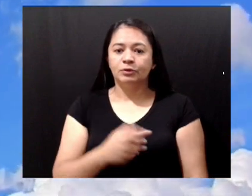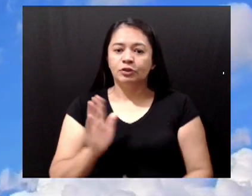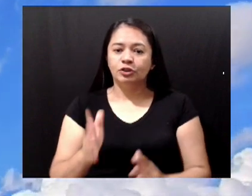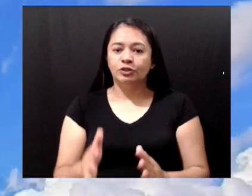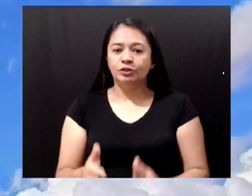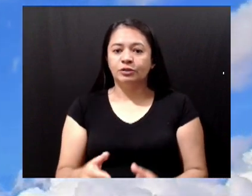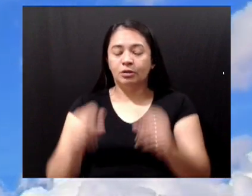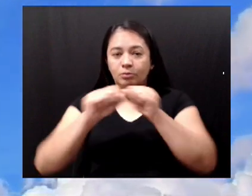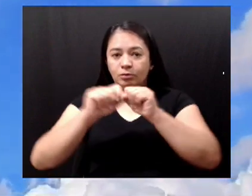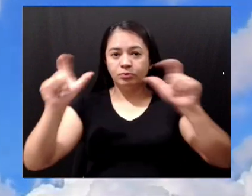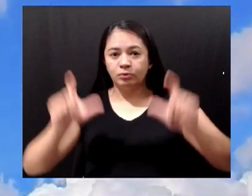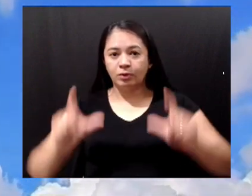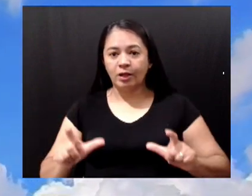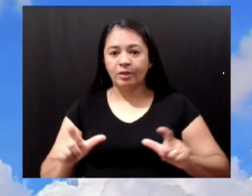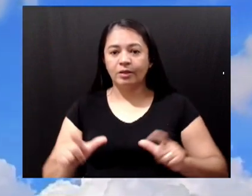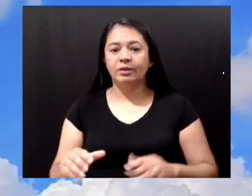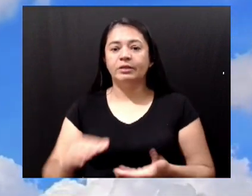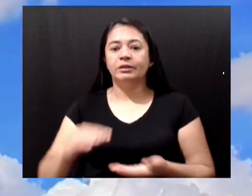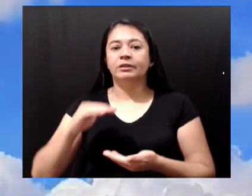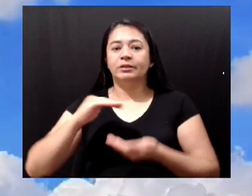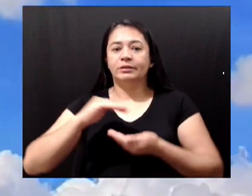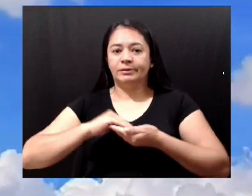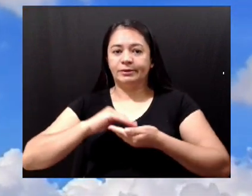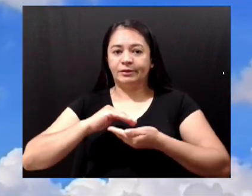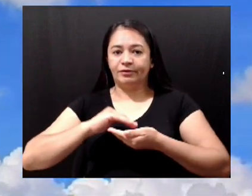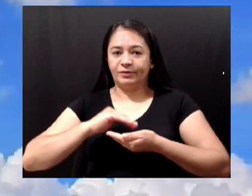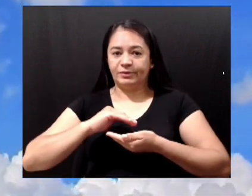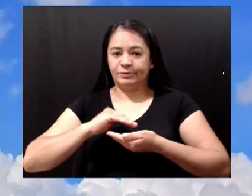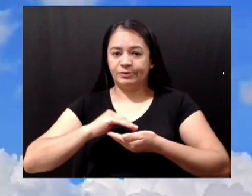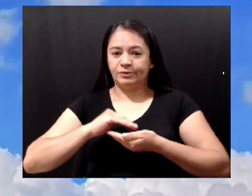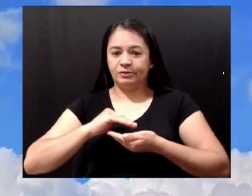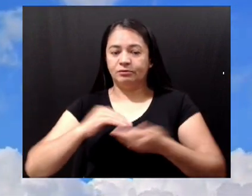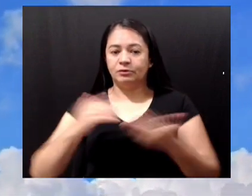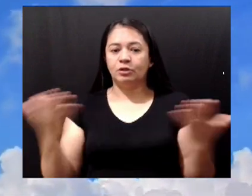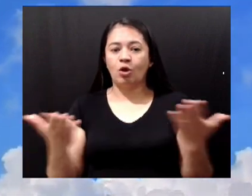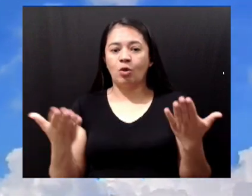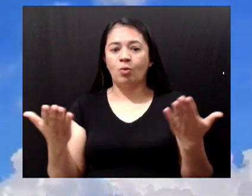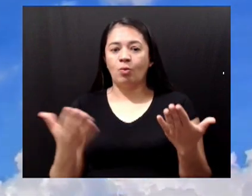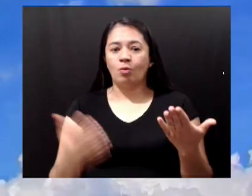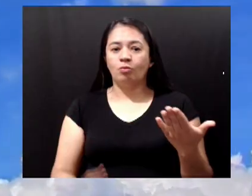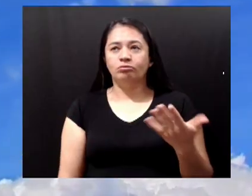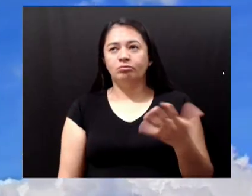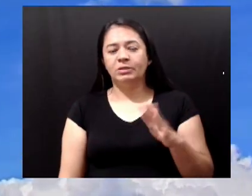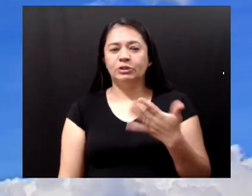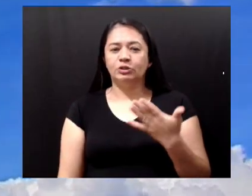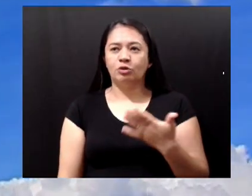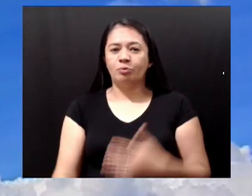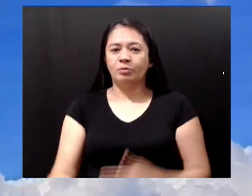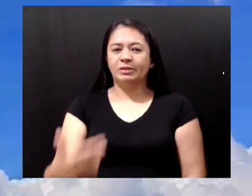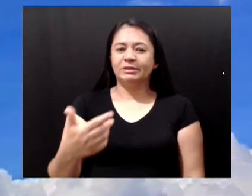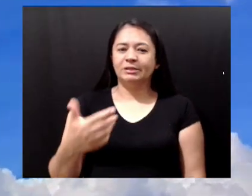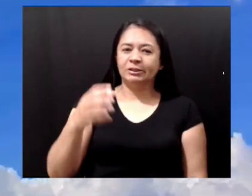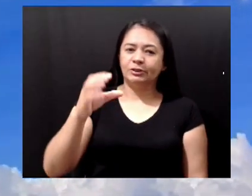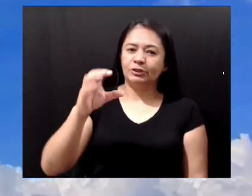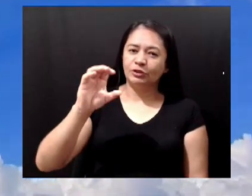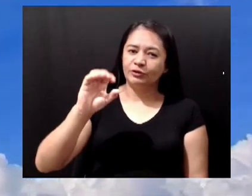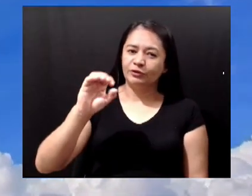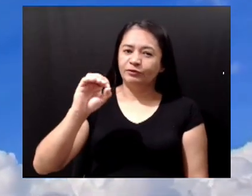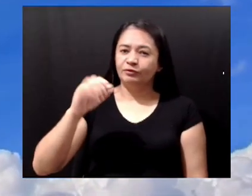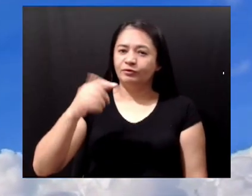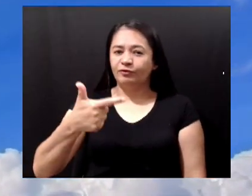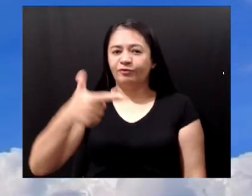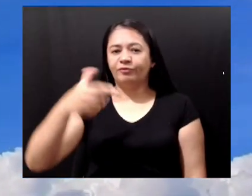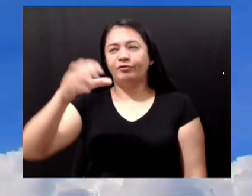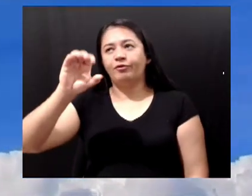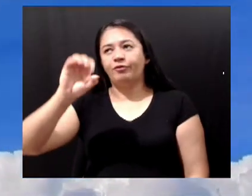Civil. Atenção, as temperaturas máximas para hoje devem ficar próximas a 30 graus. As mínimas, né,